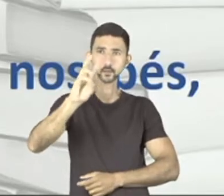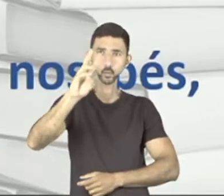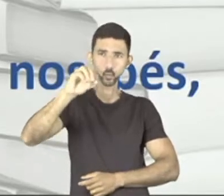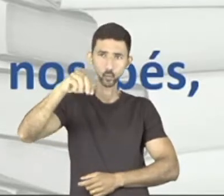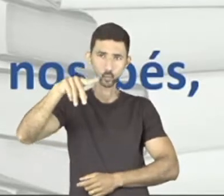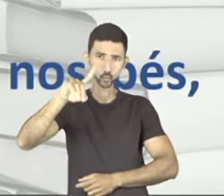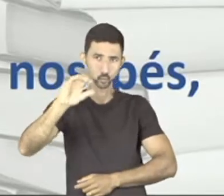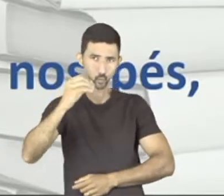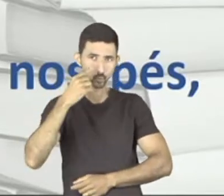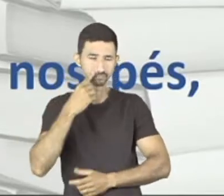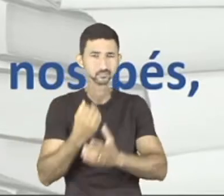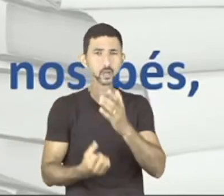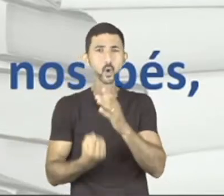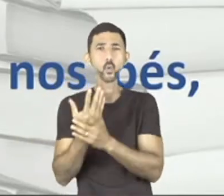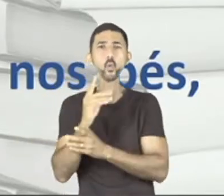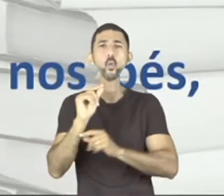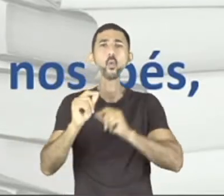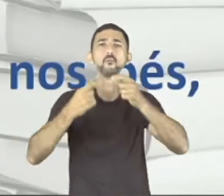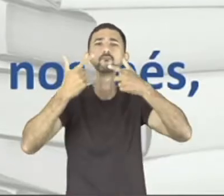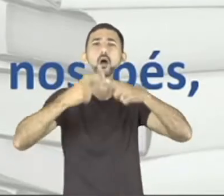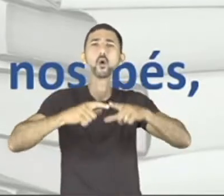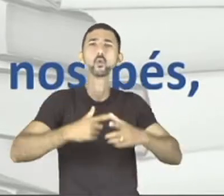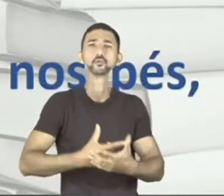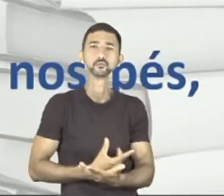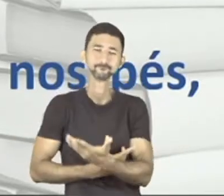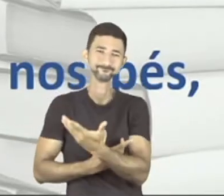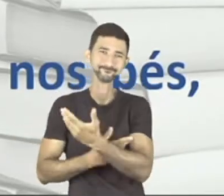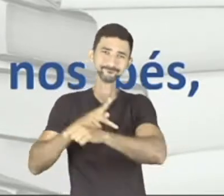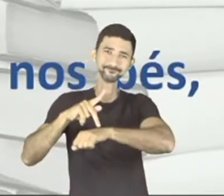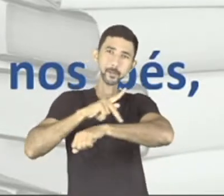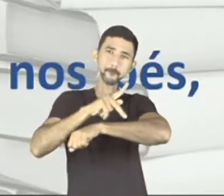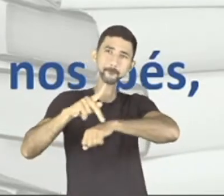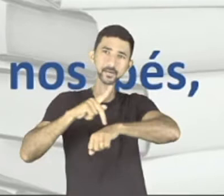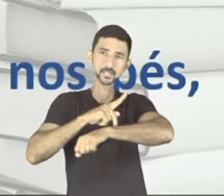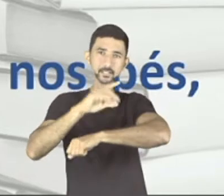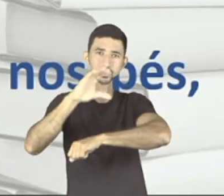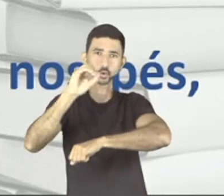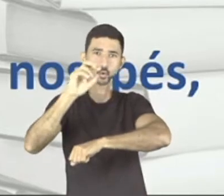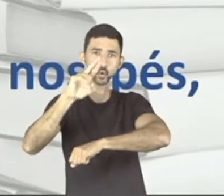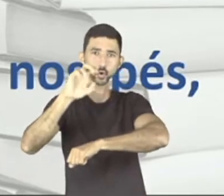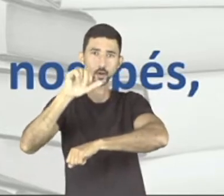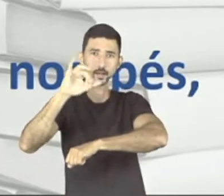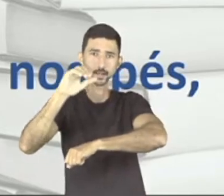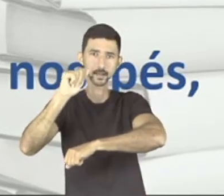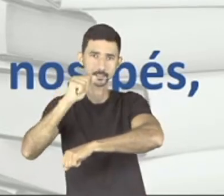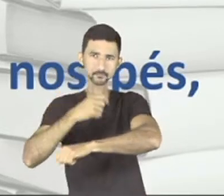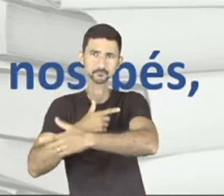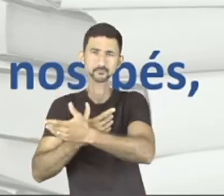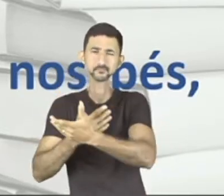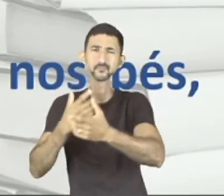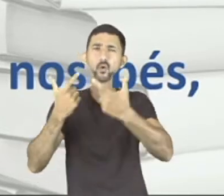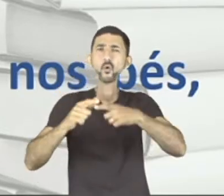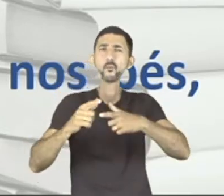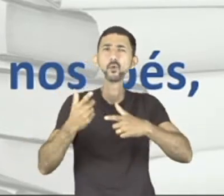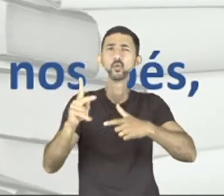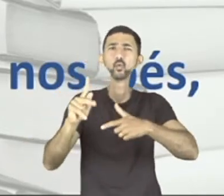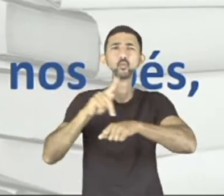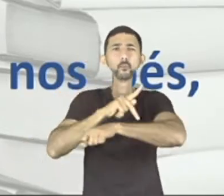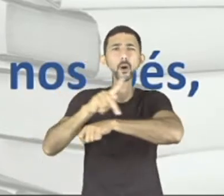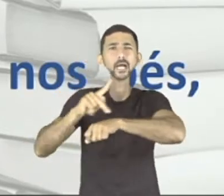Então, onde surgiu? Então, o Taekwondo surgiu nas Coreias. Como assim, professor, nas